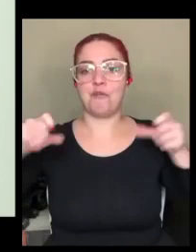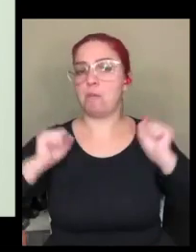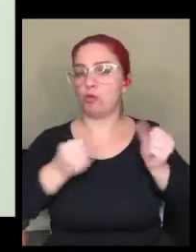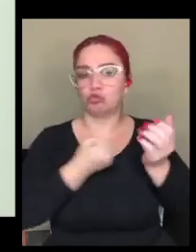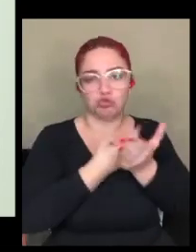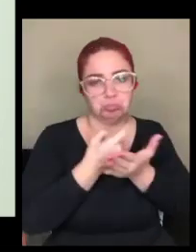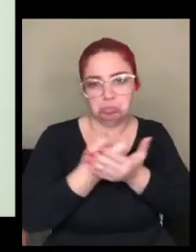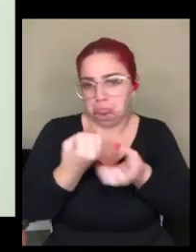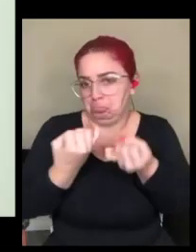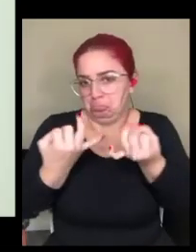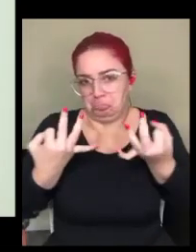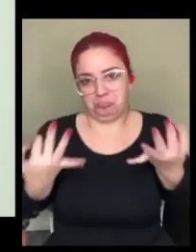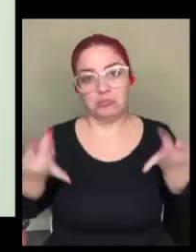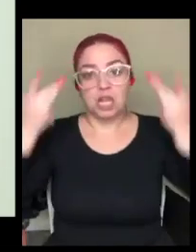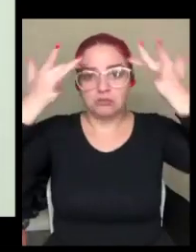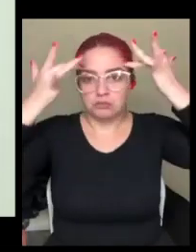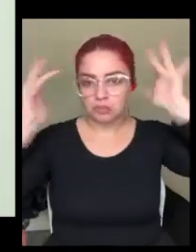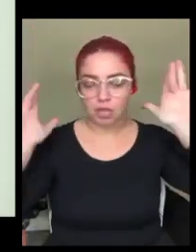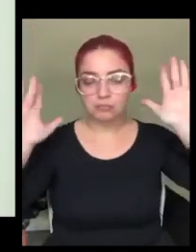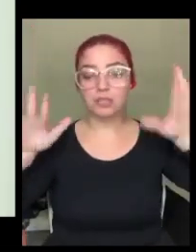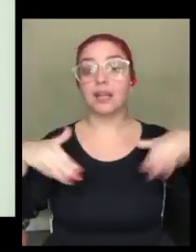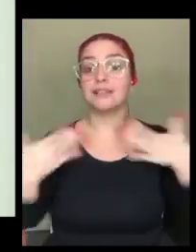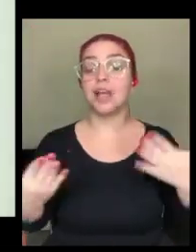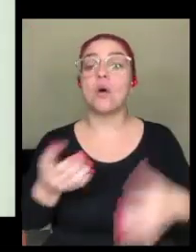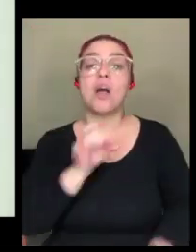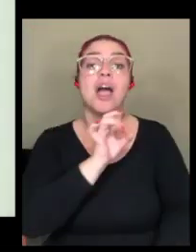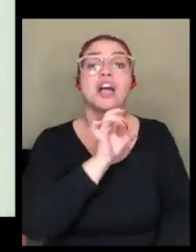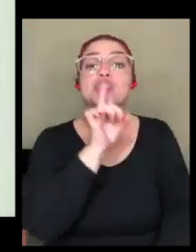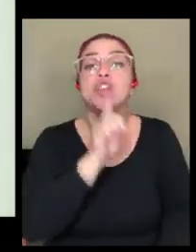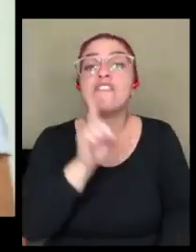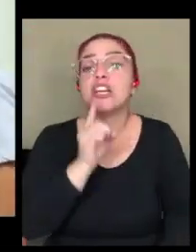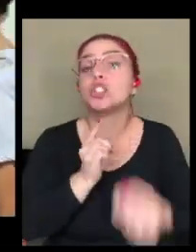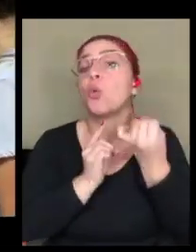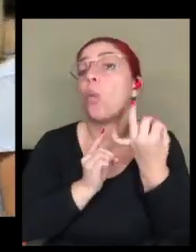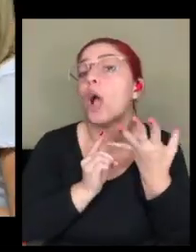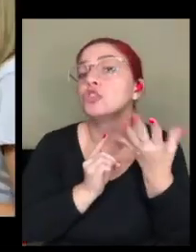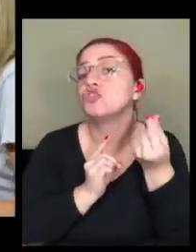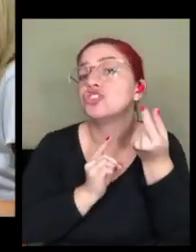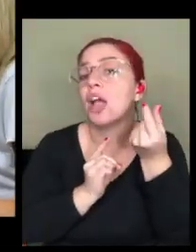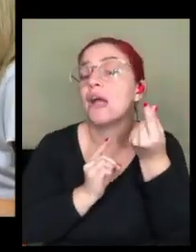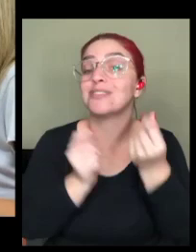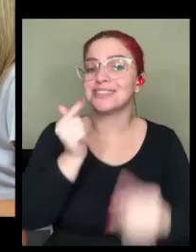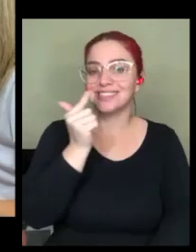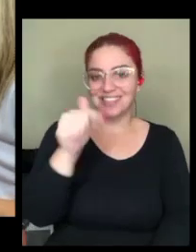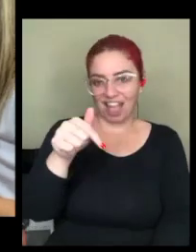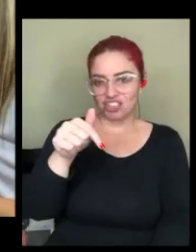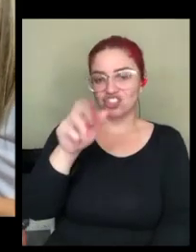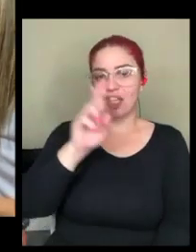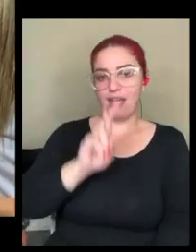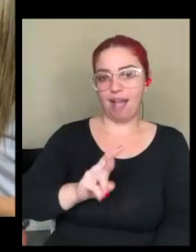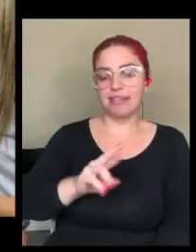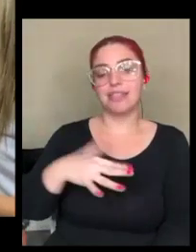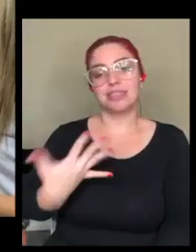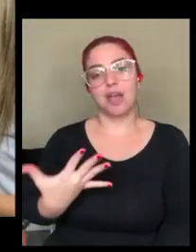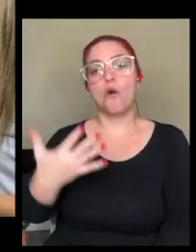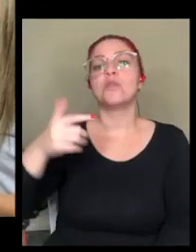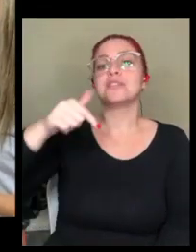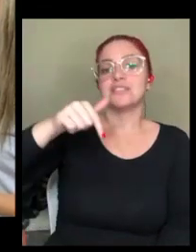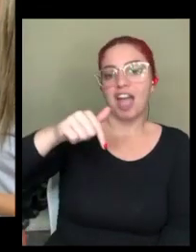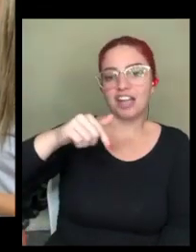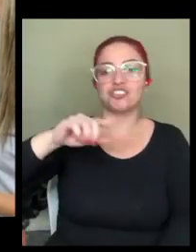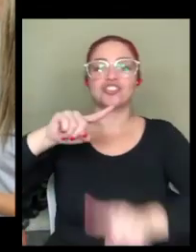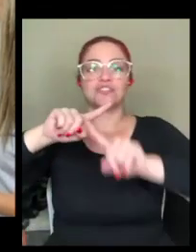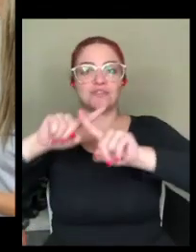uma variável, porque eu posso comprar qualquer quantidade. Cada sorvete não custa R$7? Então,